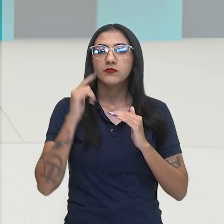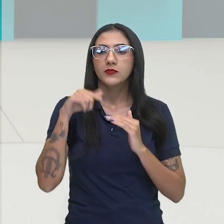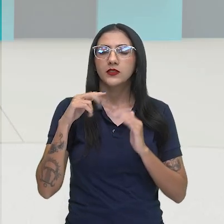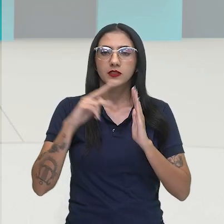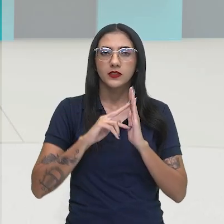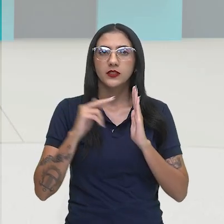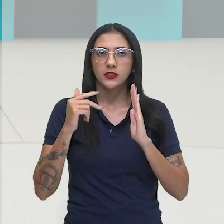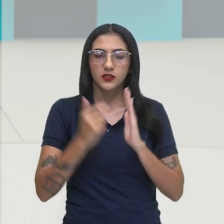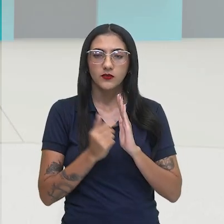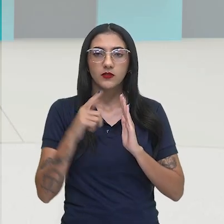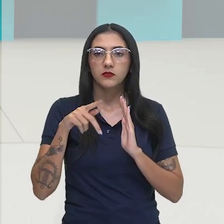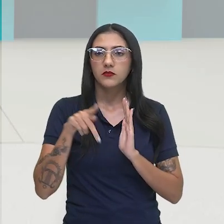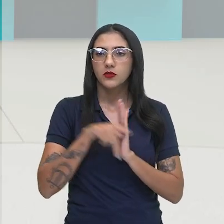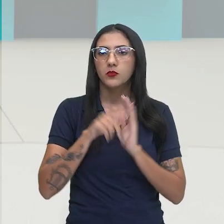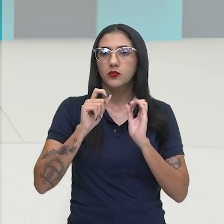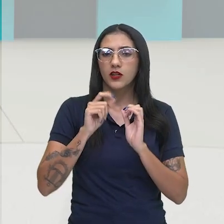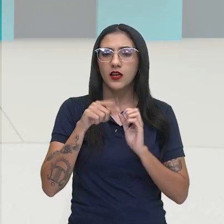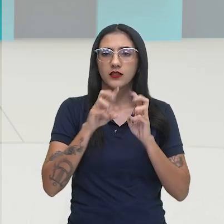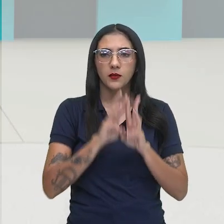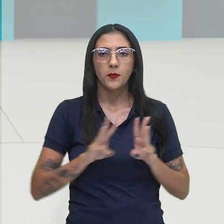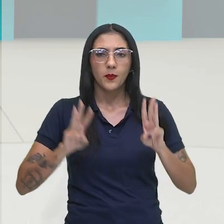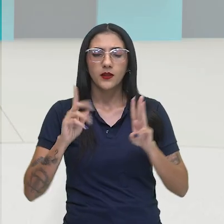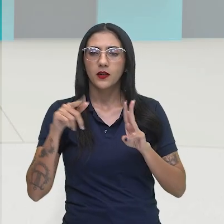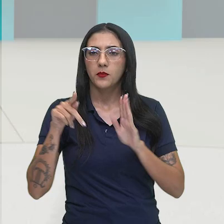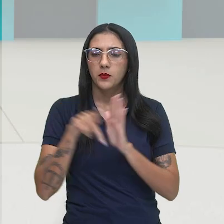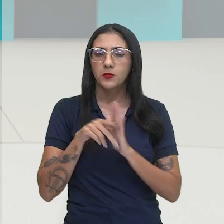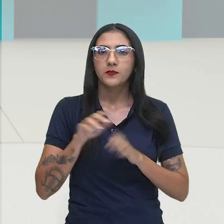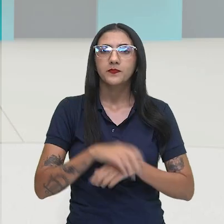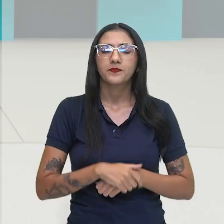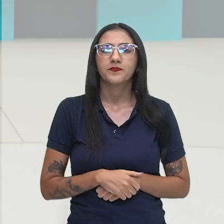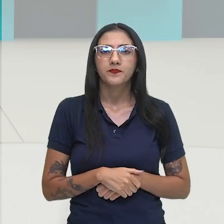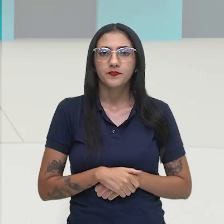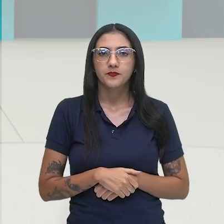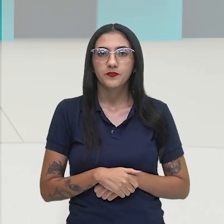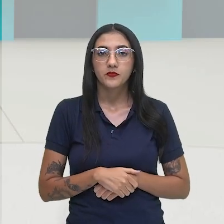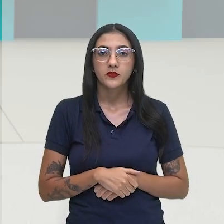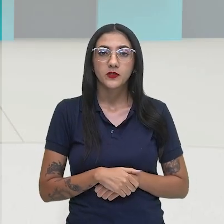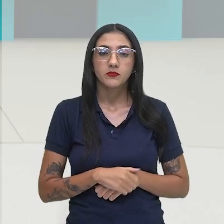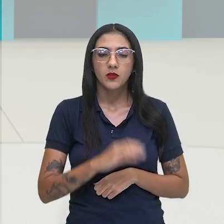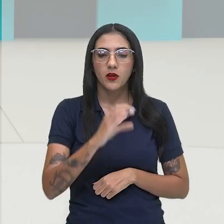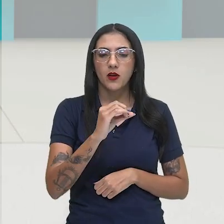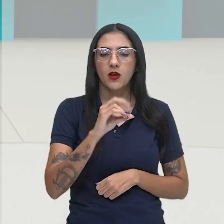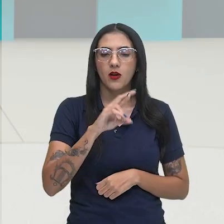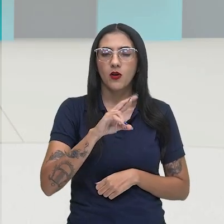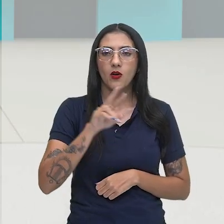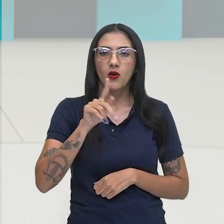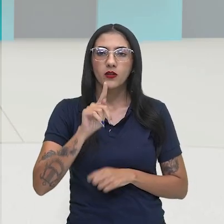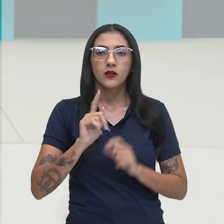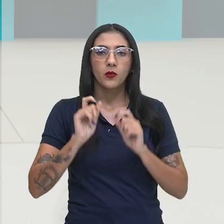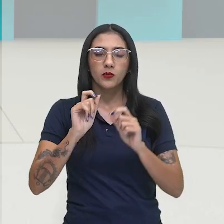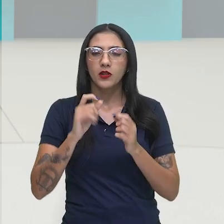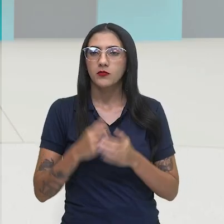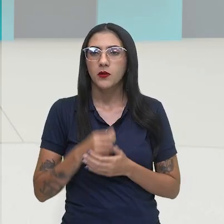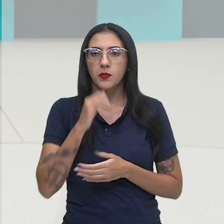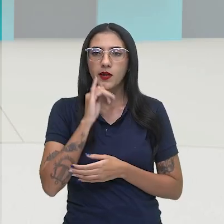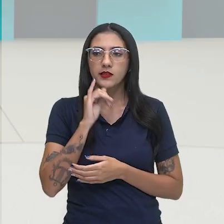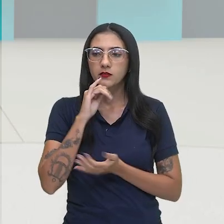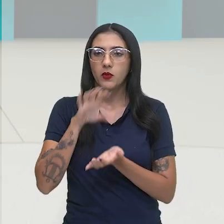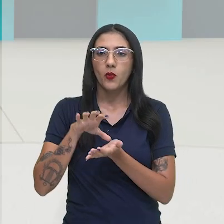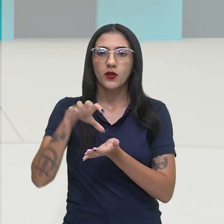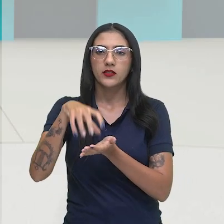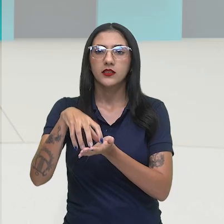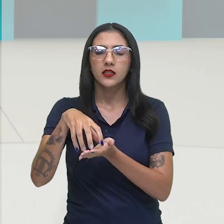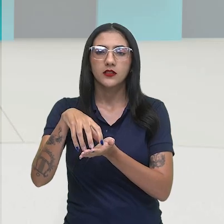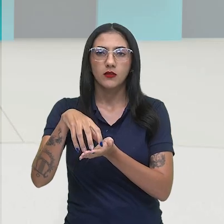que essa página ela é comercial. Quando tem a terminação org, significa organizações, a abreviação de